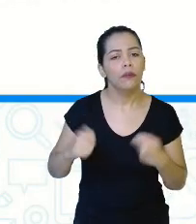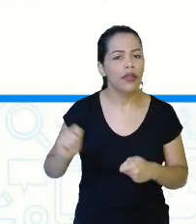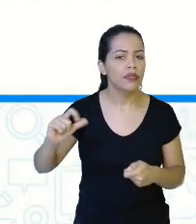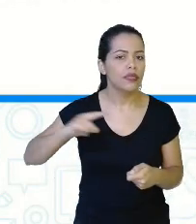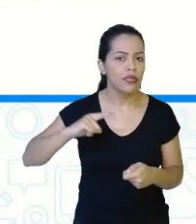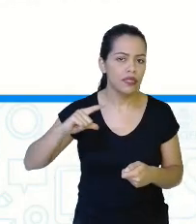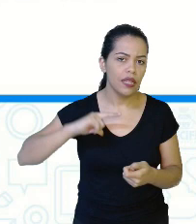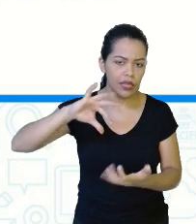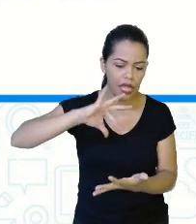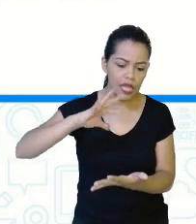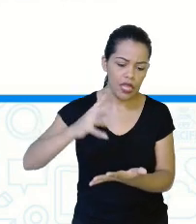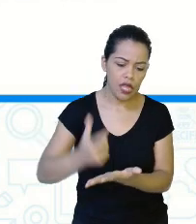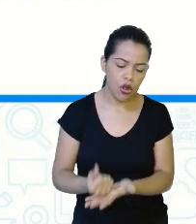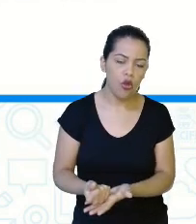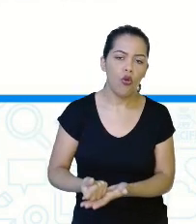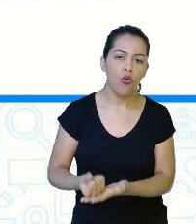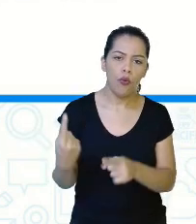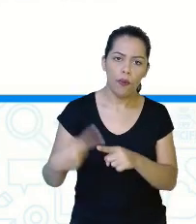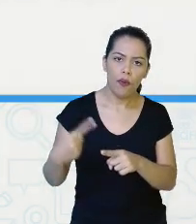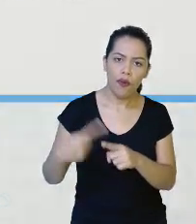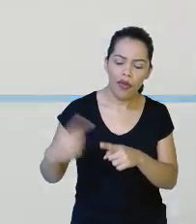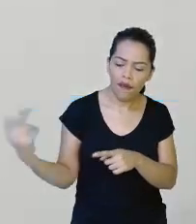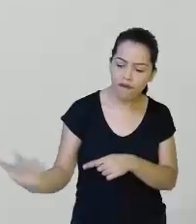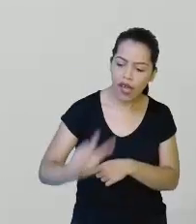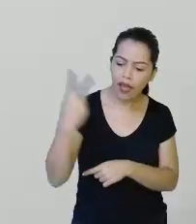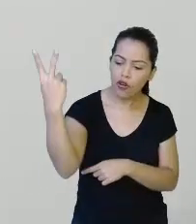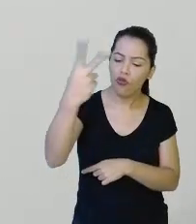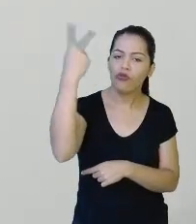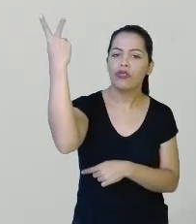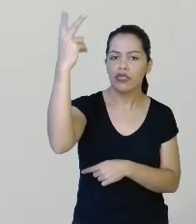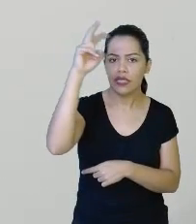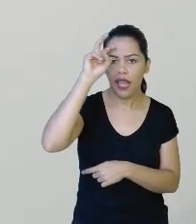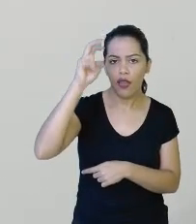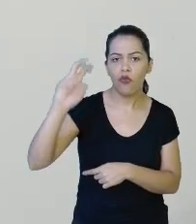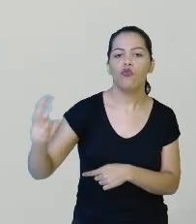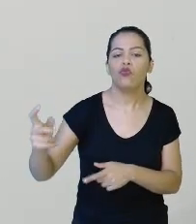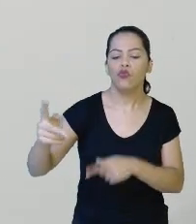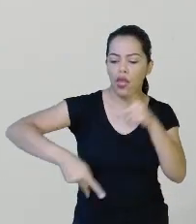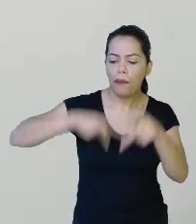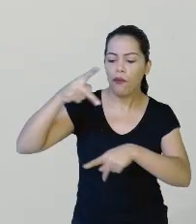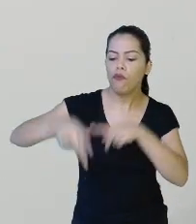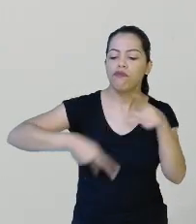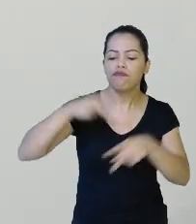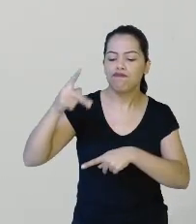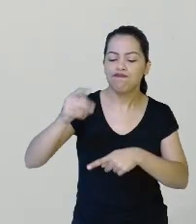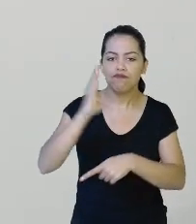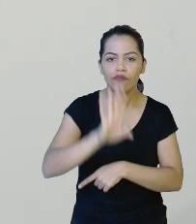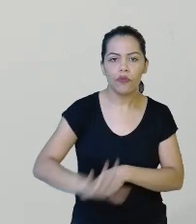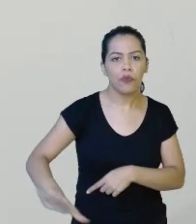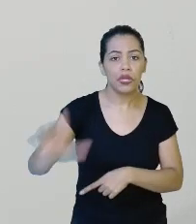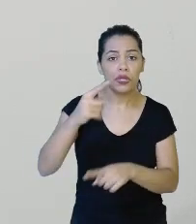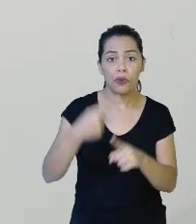cultura afro-brasileira. Como eu disse a vocês, isso é vivenciado, isso é mantido, cultivado, para que não caia